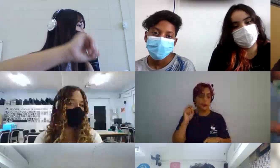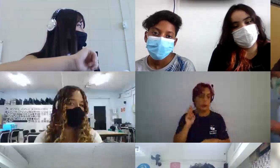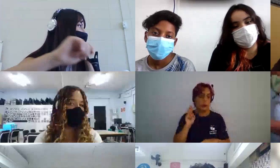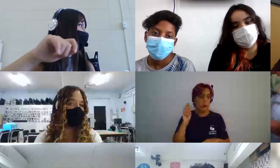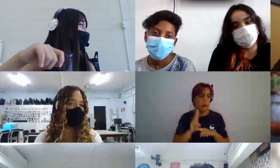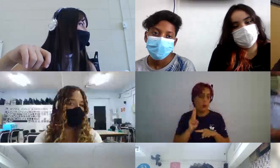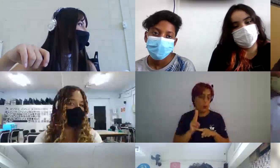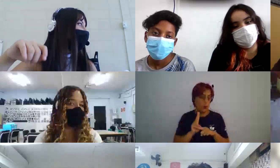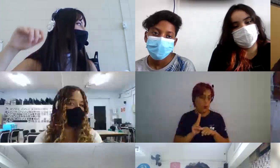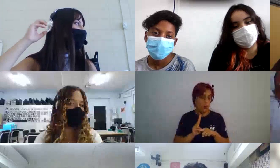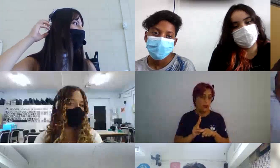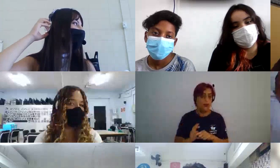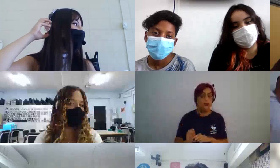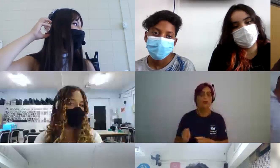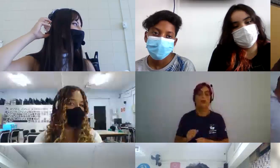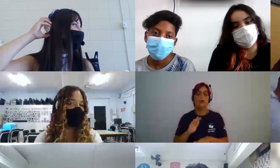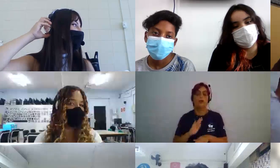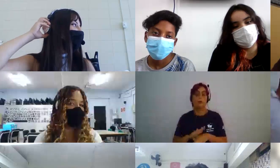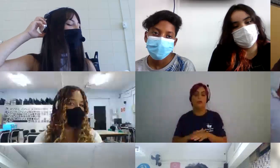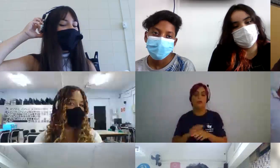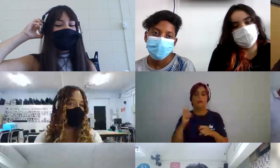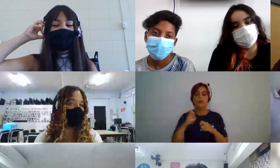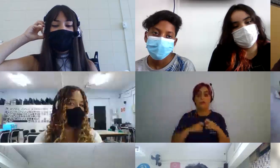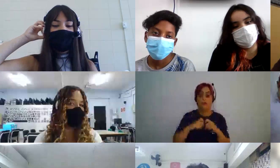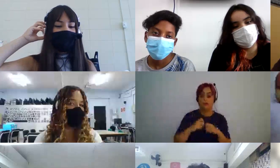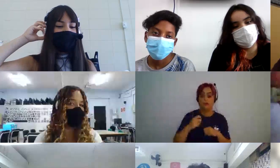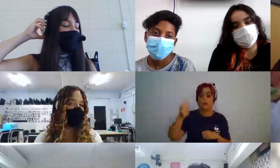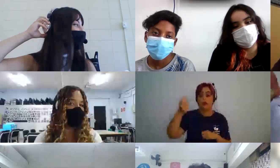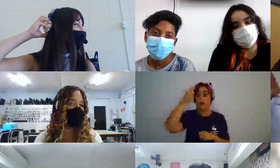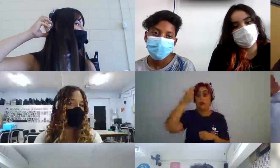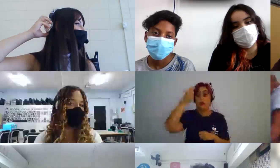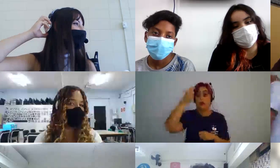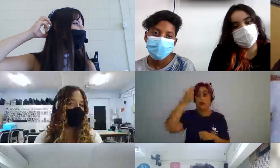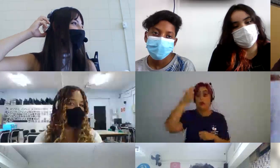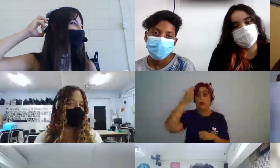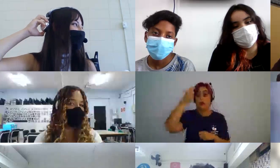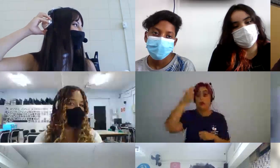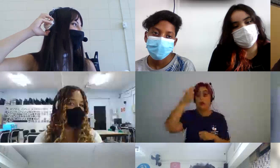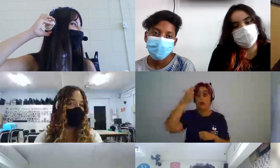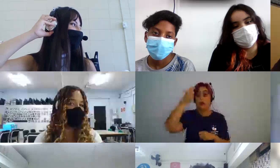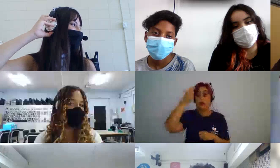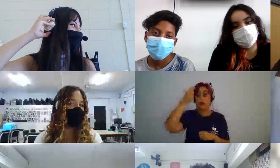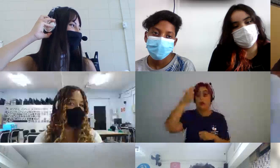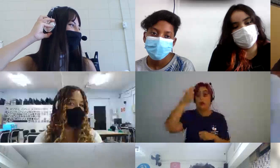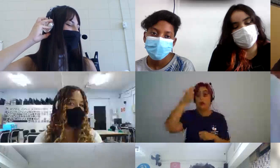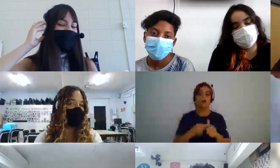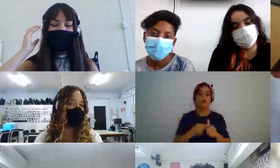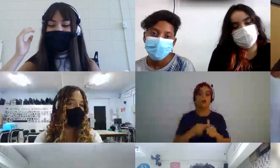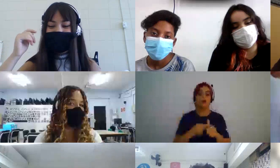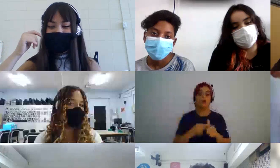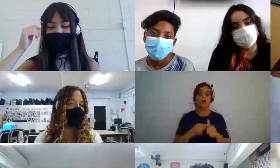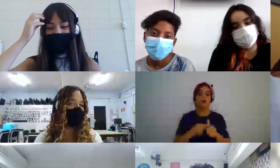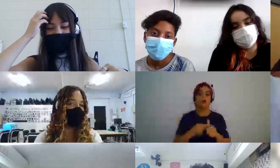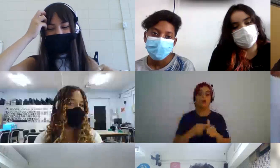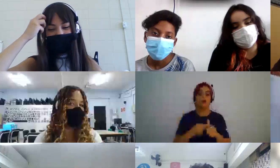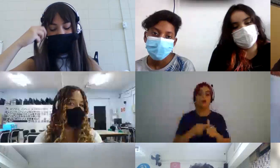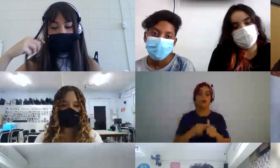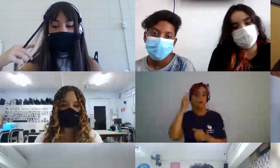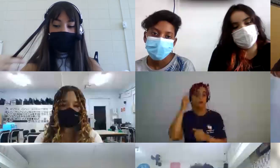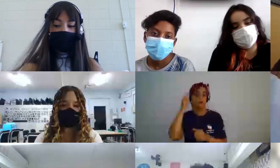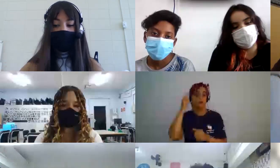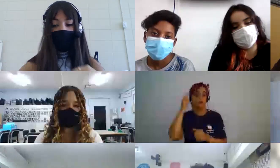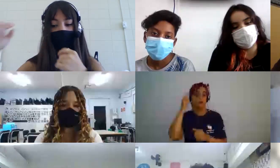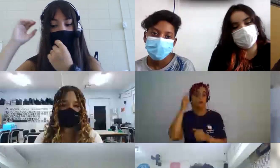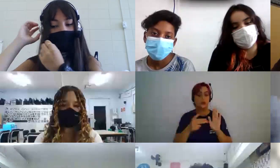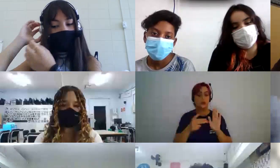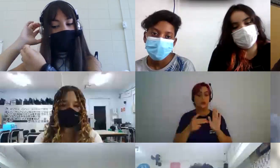sua sexualidade de forma consciente, eu preciso primeiro que vocês entendam, assumam e